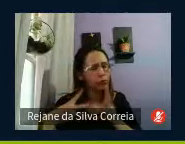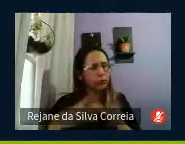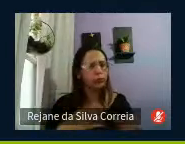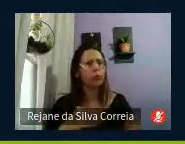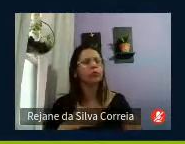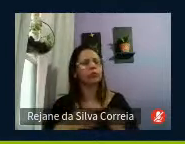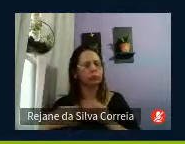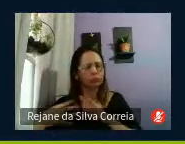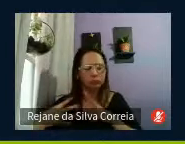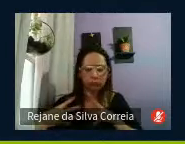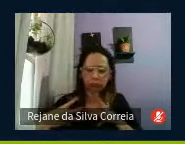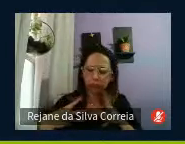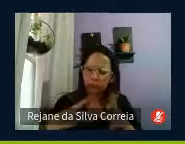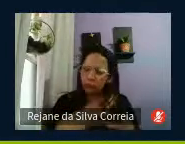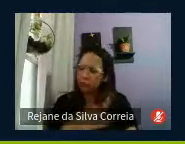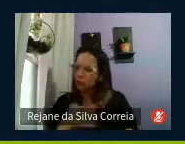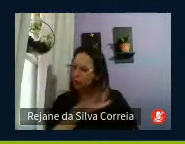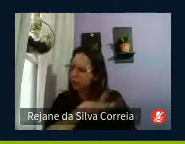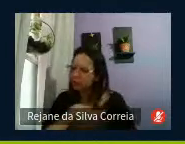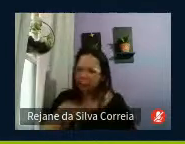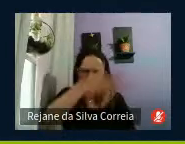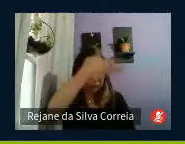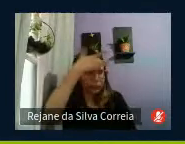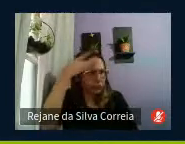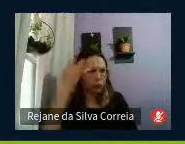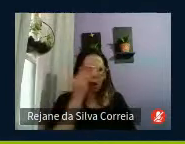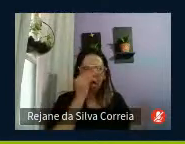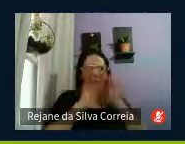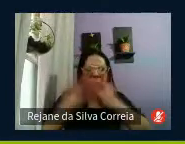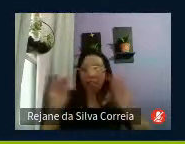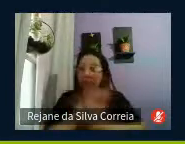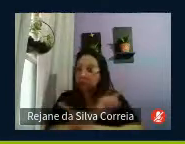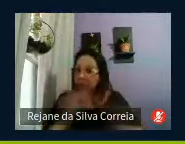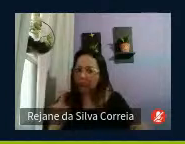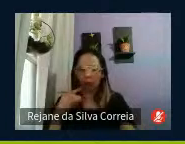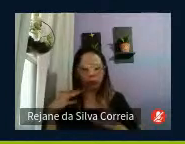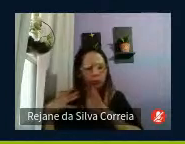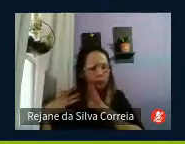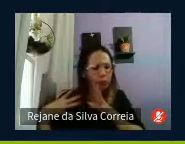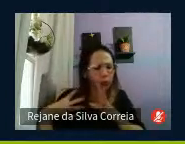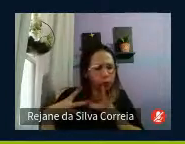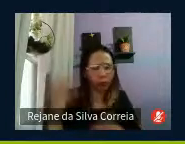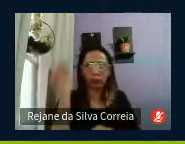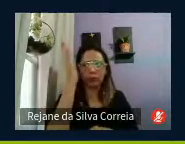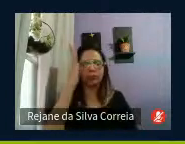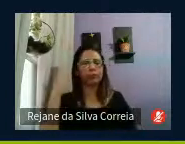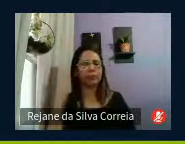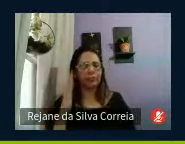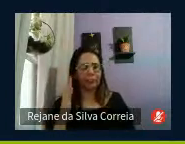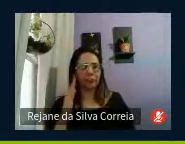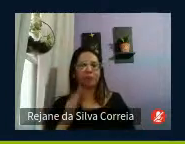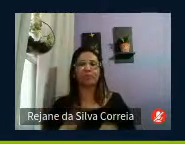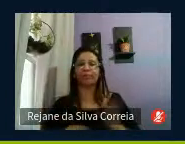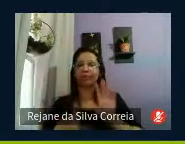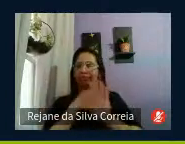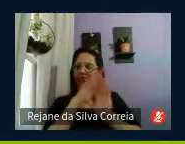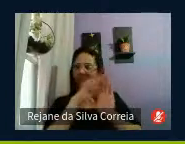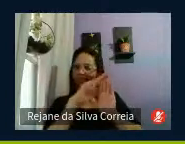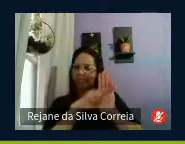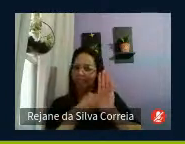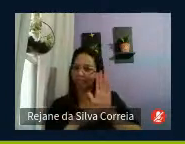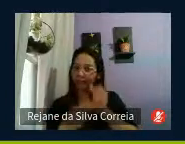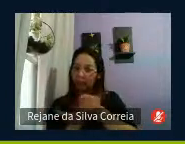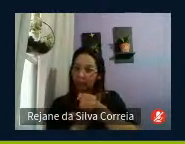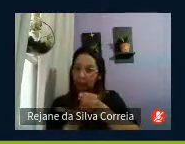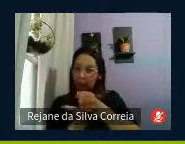de todos mesmo, né, sem exceção, de todos os brasileiros. Também na Lei de Diretrizes e Bases da Educação